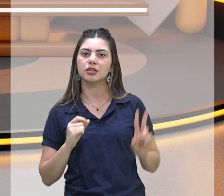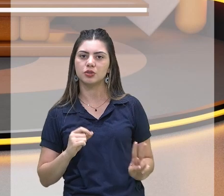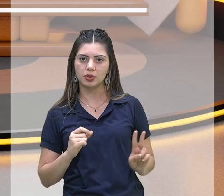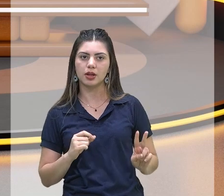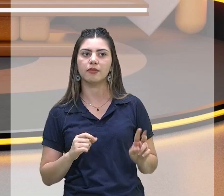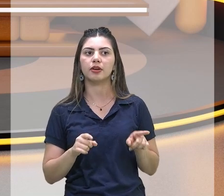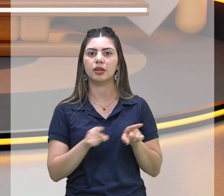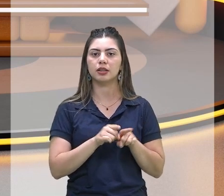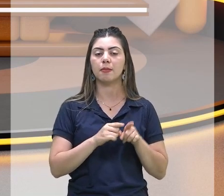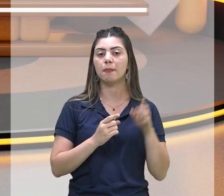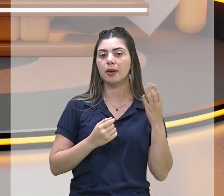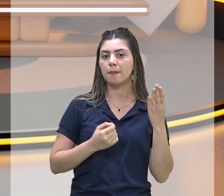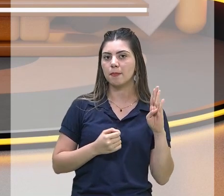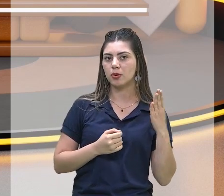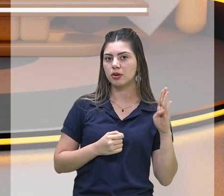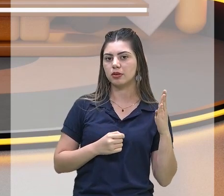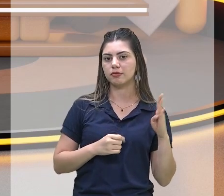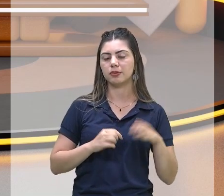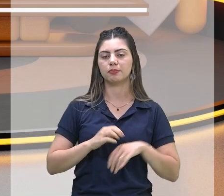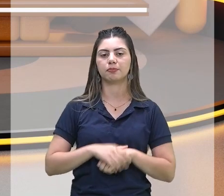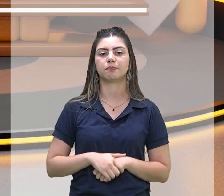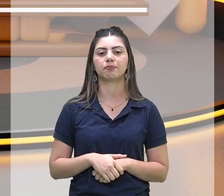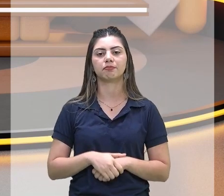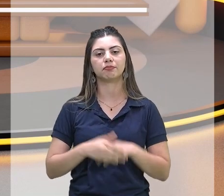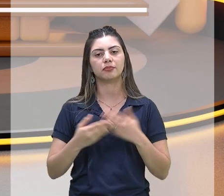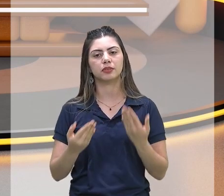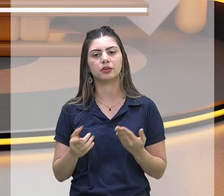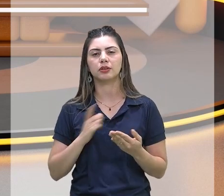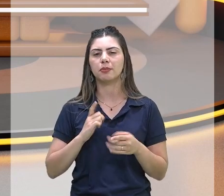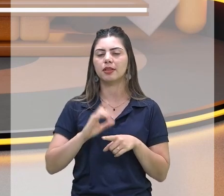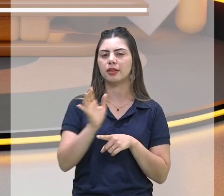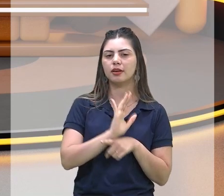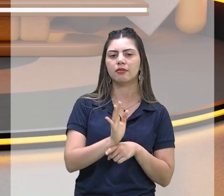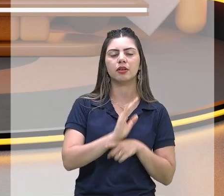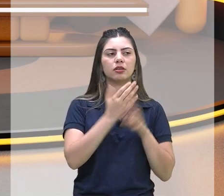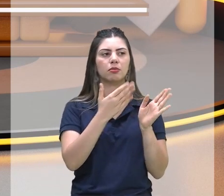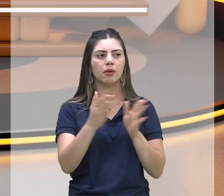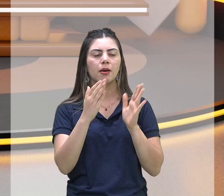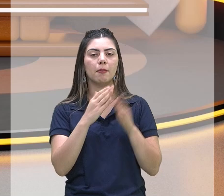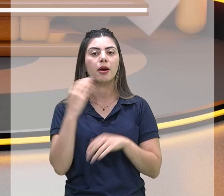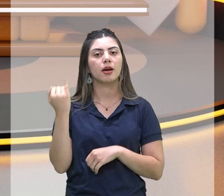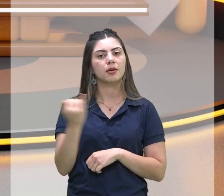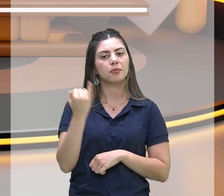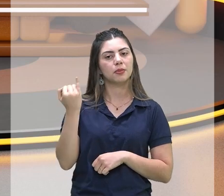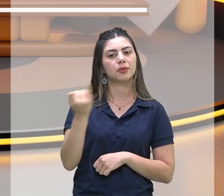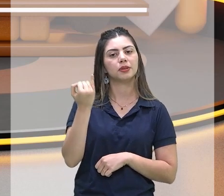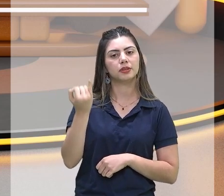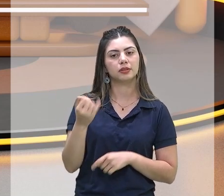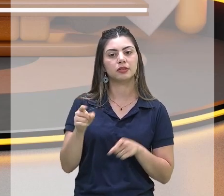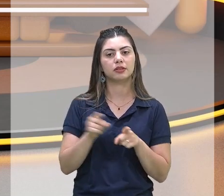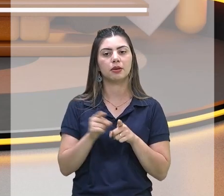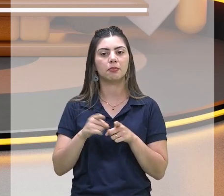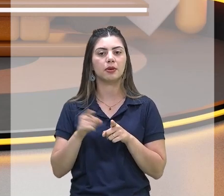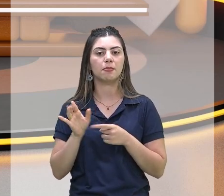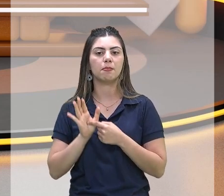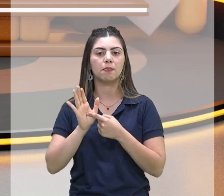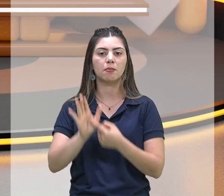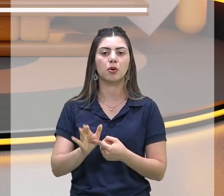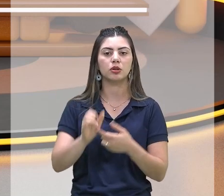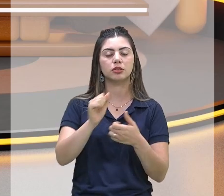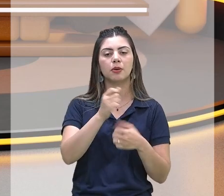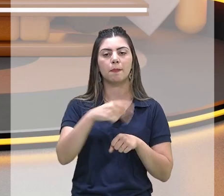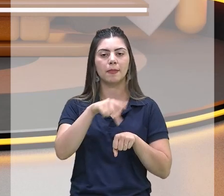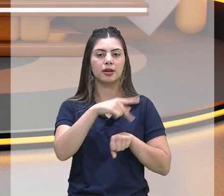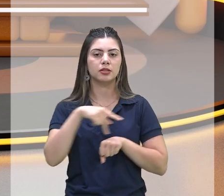a Bolívia. Tá? Além de mostrar vídeos importantes também para gente, mostrando os países que